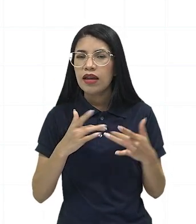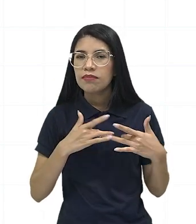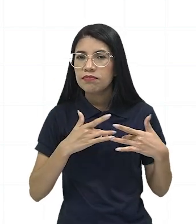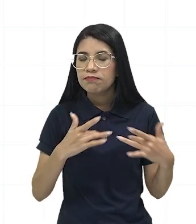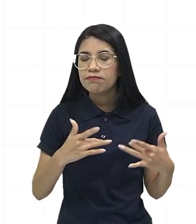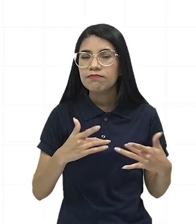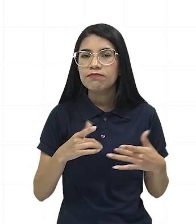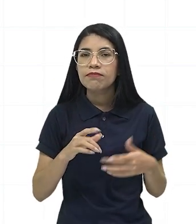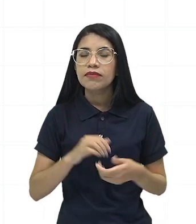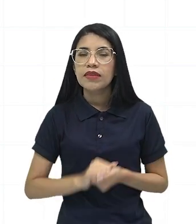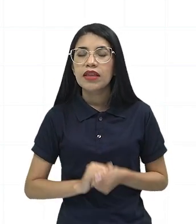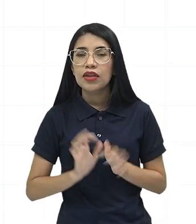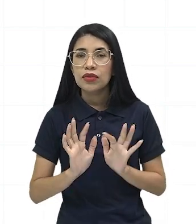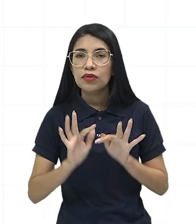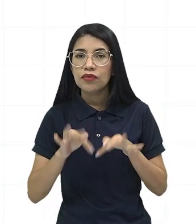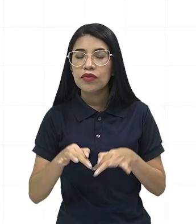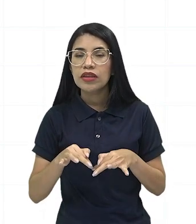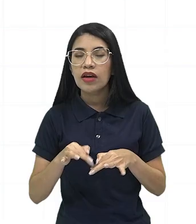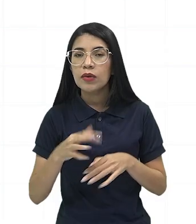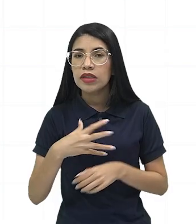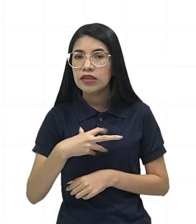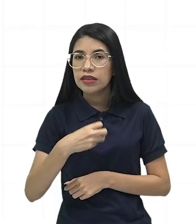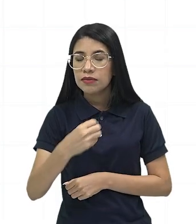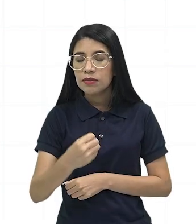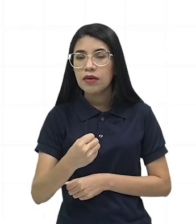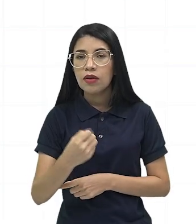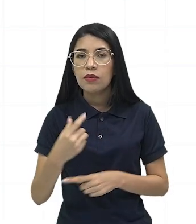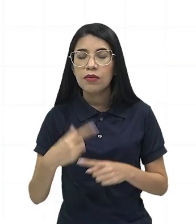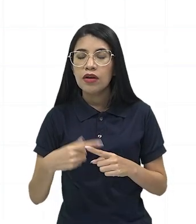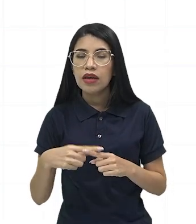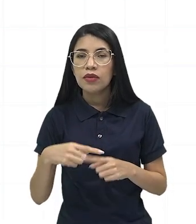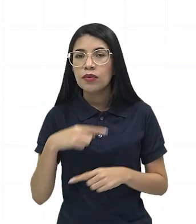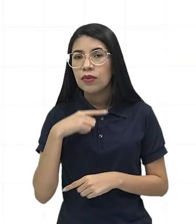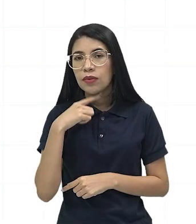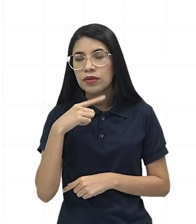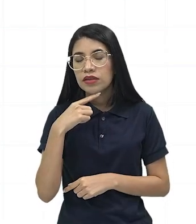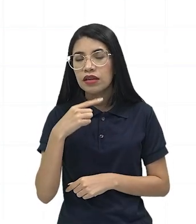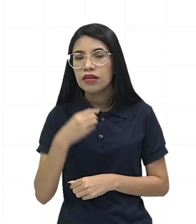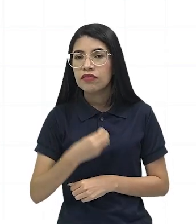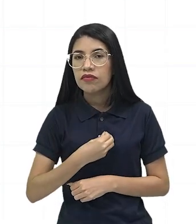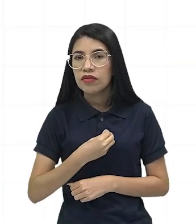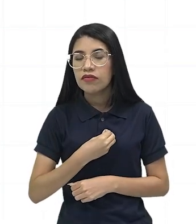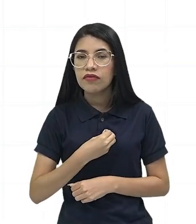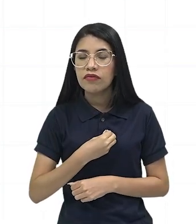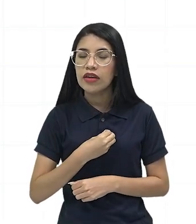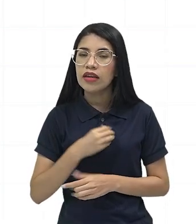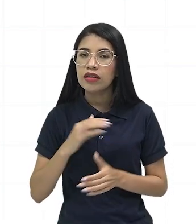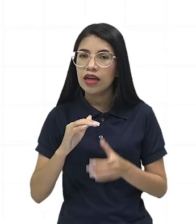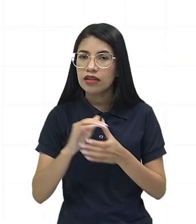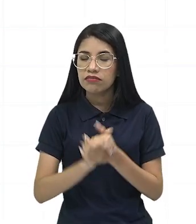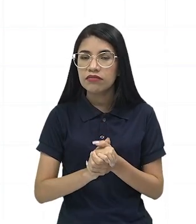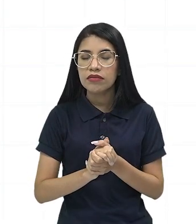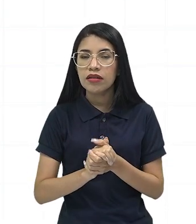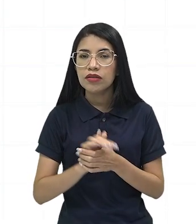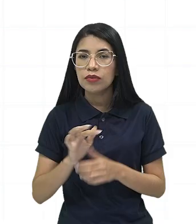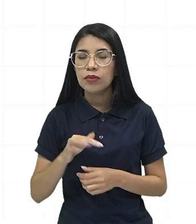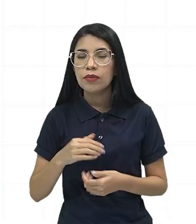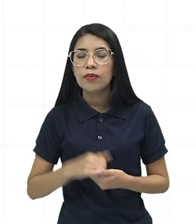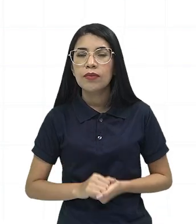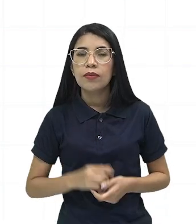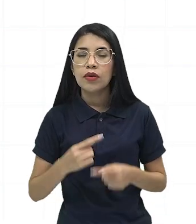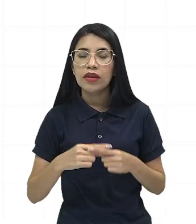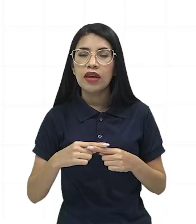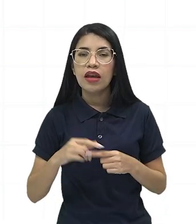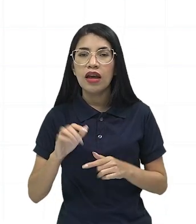final das contas acaba se suicidando por um amor que eles não podem levar adiante em função da